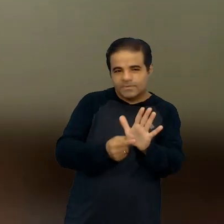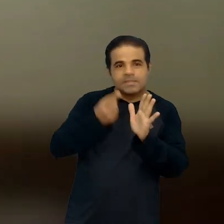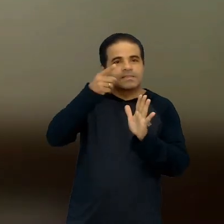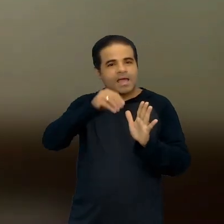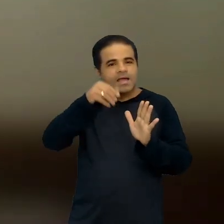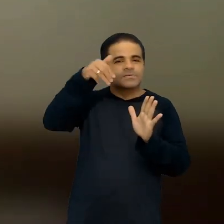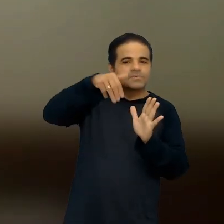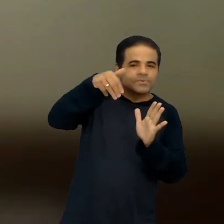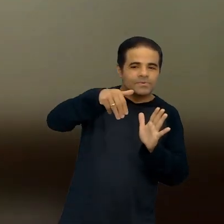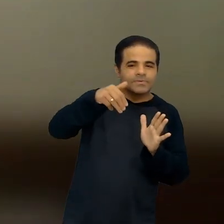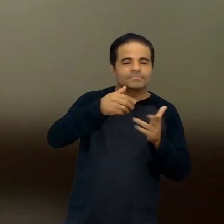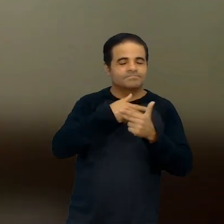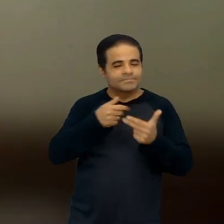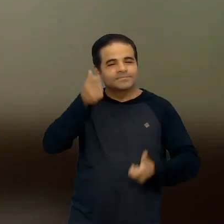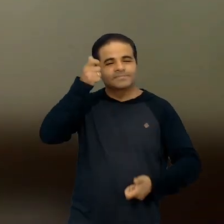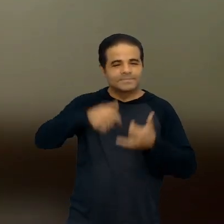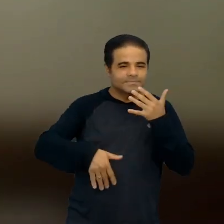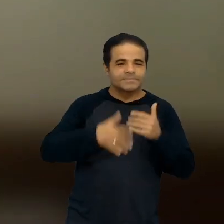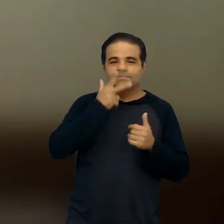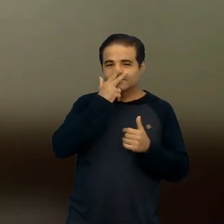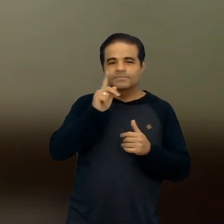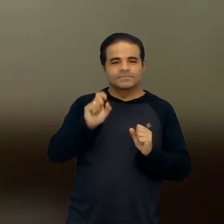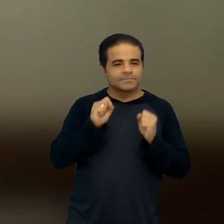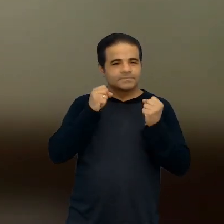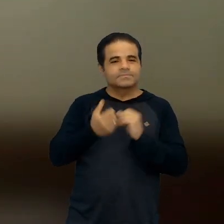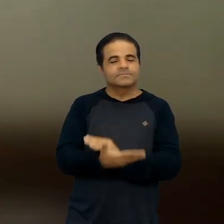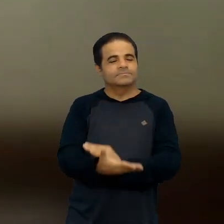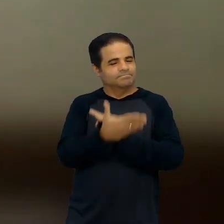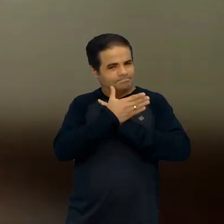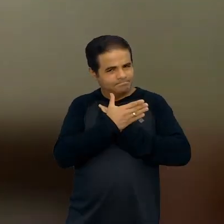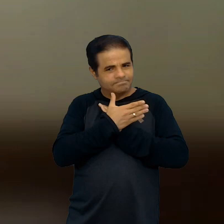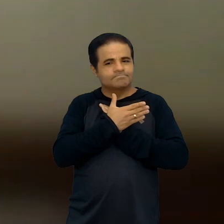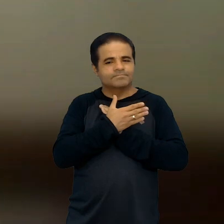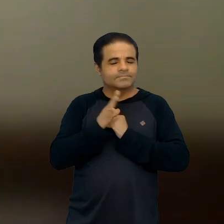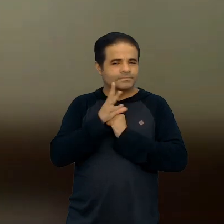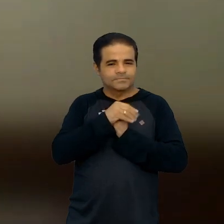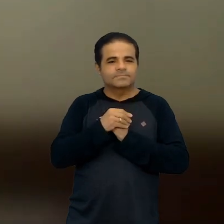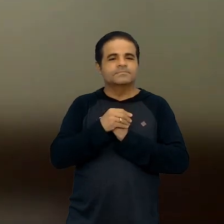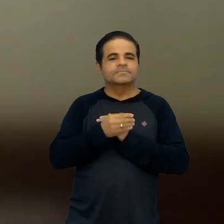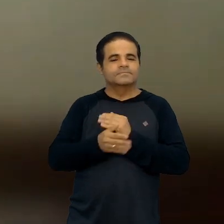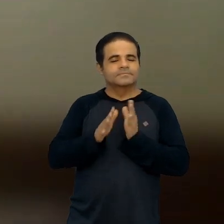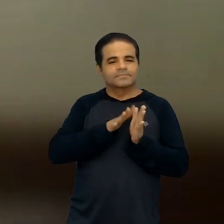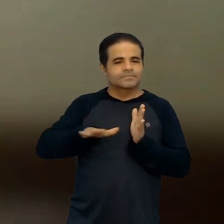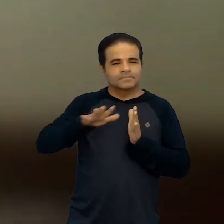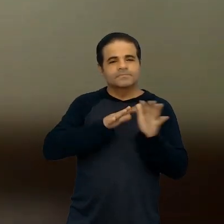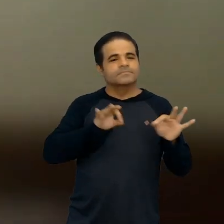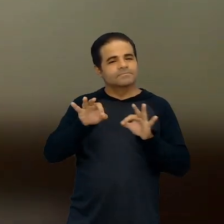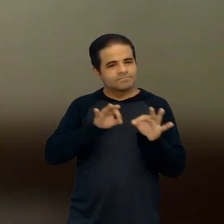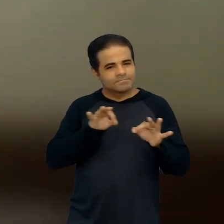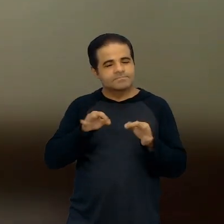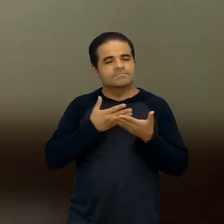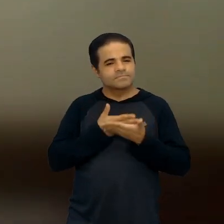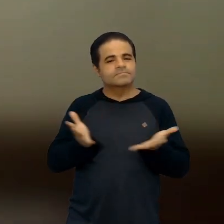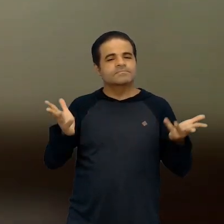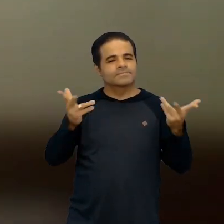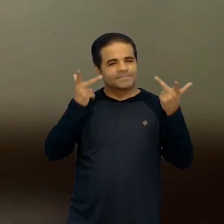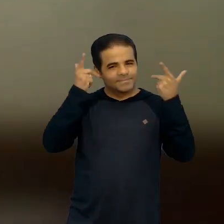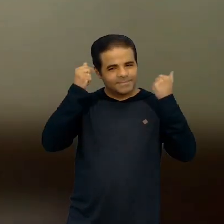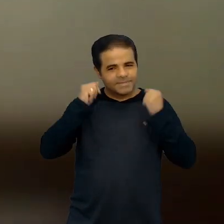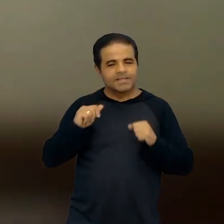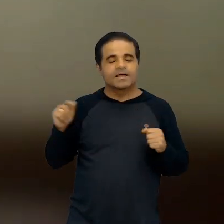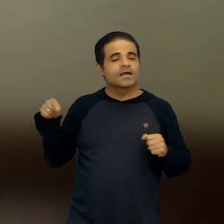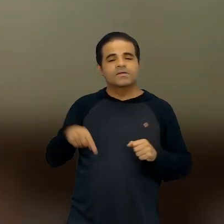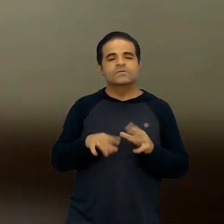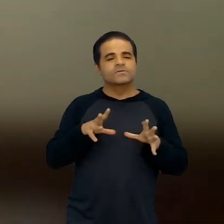que está faltando. Acho que esse pessoal é muito empenhado em nos ajudar. O pessoal todo que está por trás desse projeto, que é maravilhoso, para